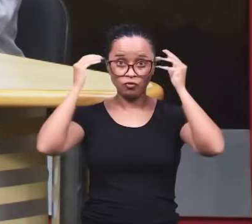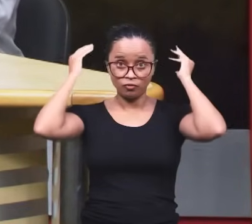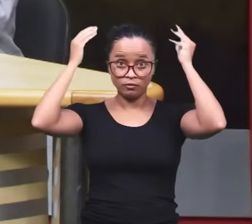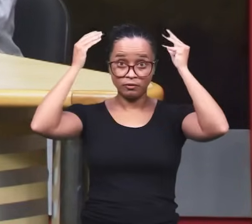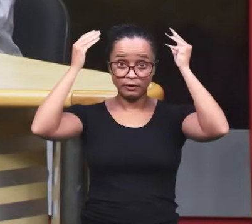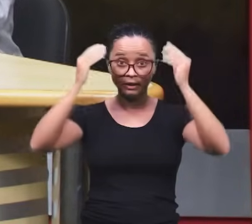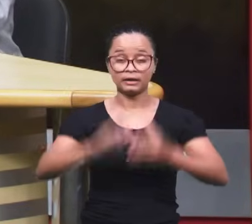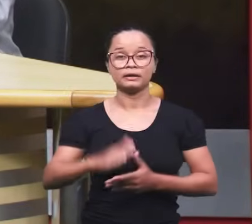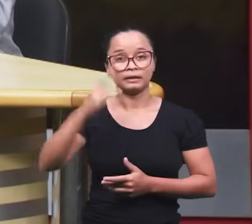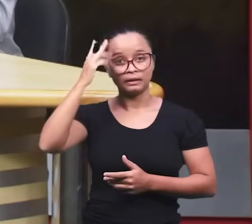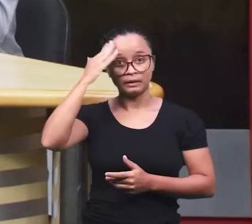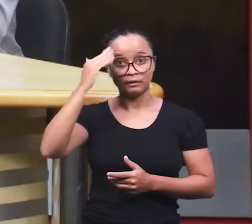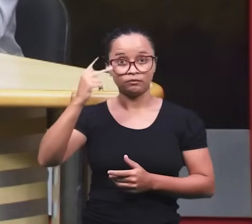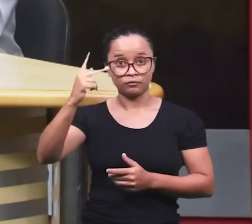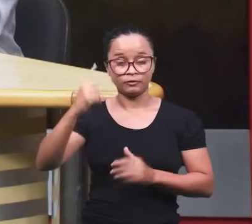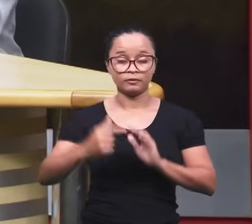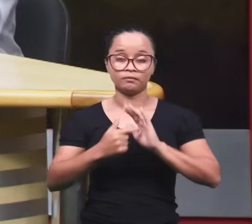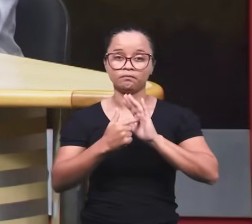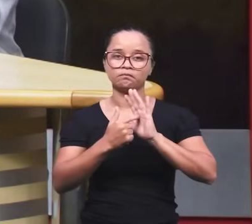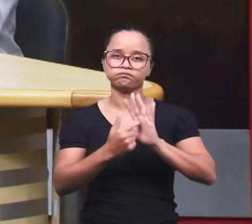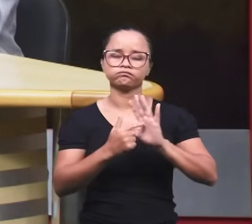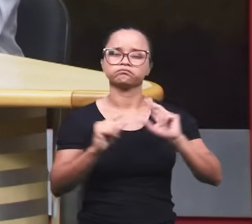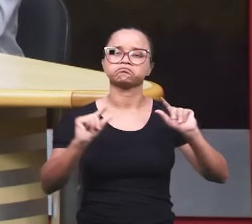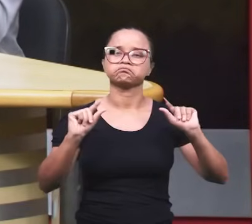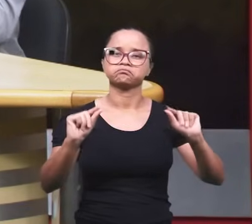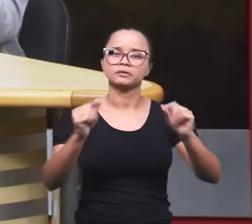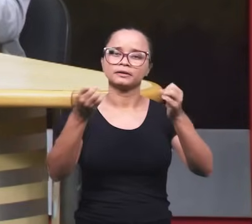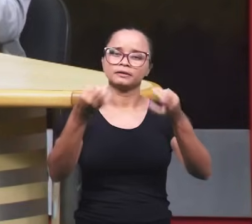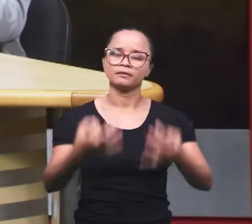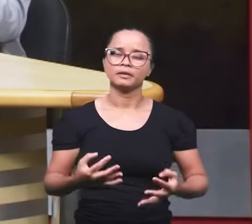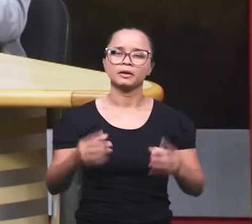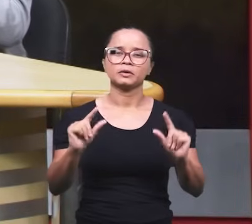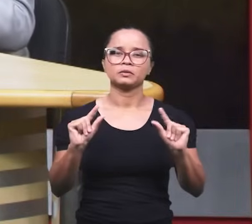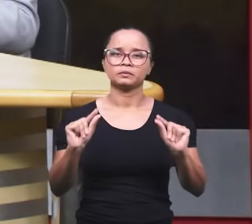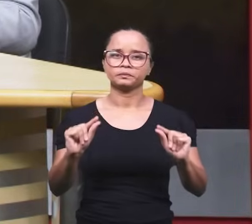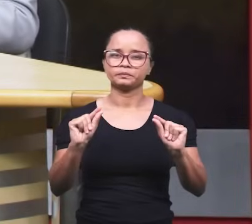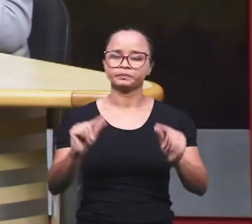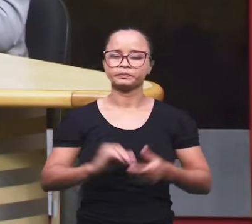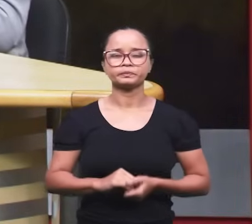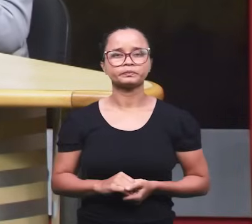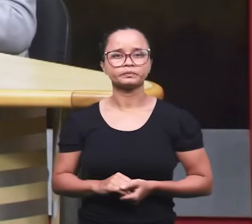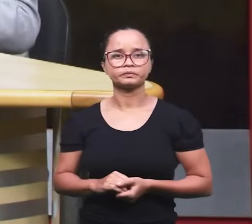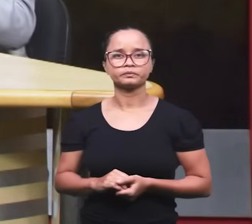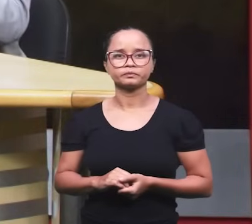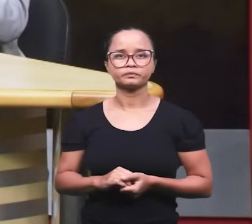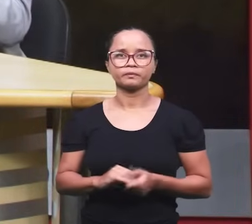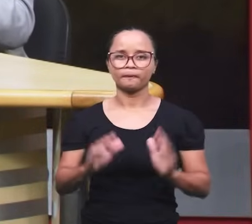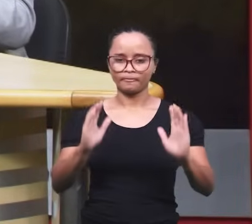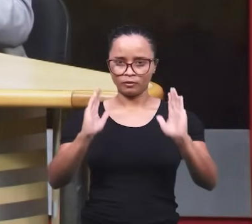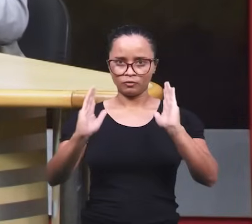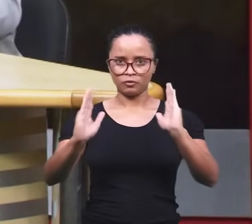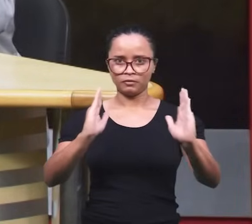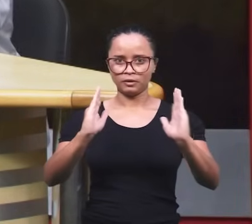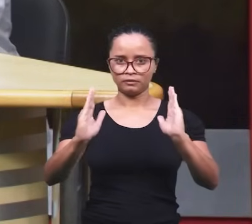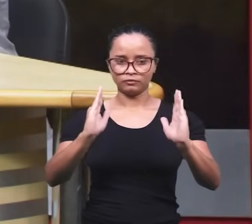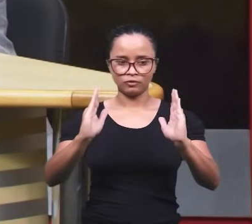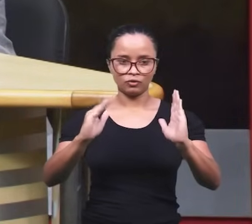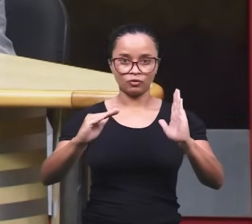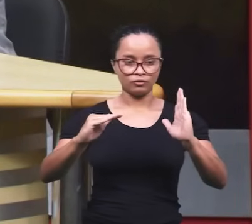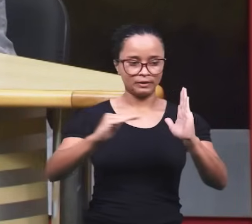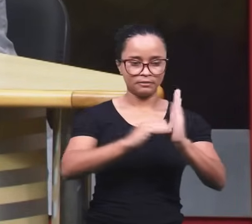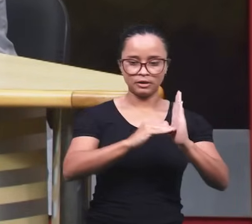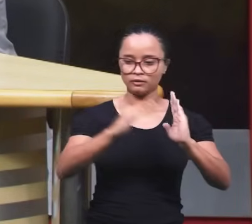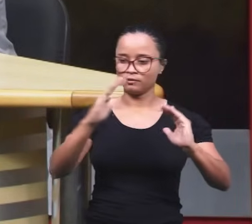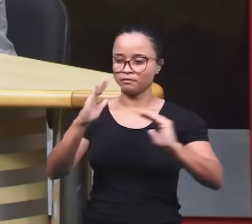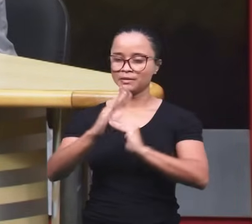Salomão no livro de provérbios ela ela está falando sobre eh sobre um determinado espaço né são limites